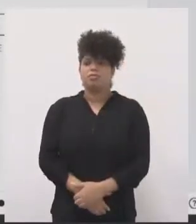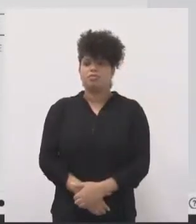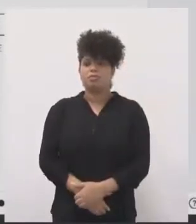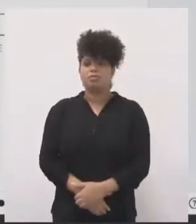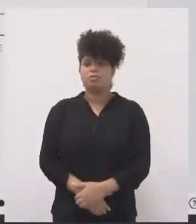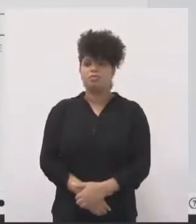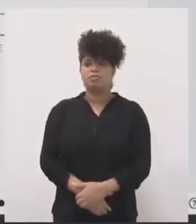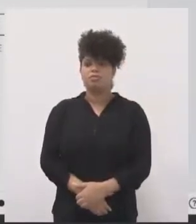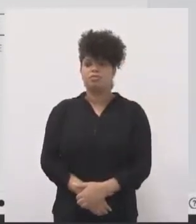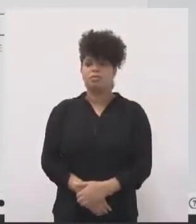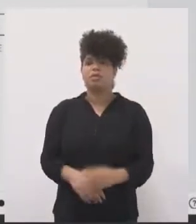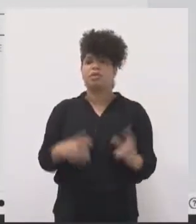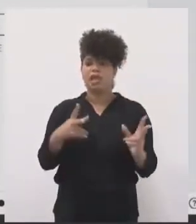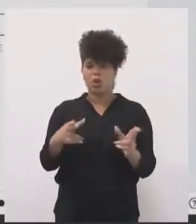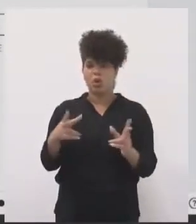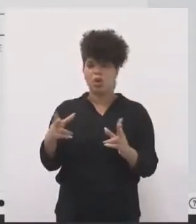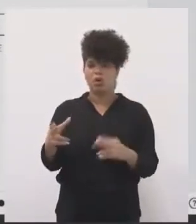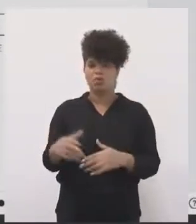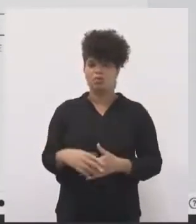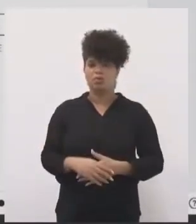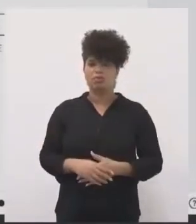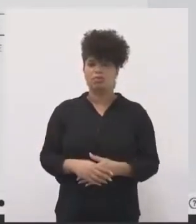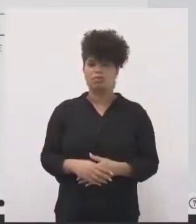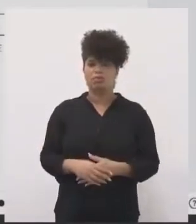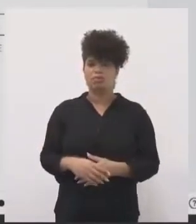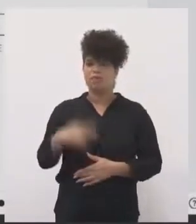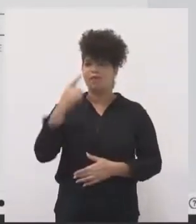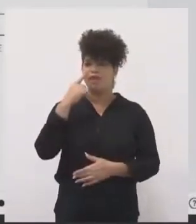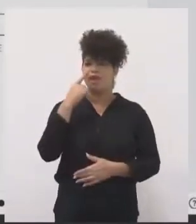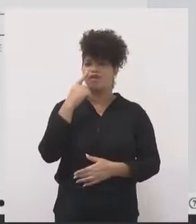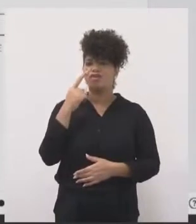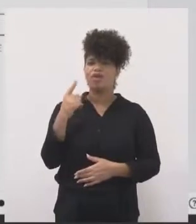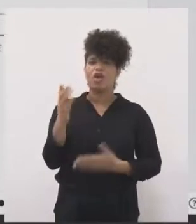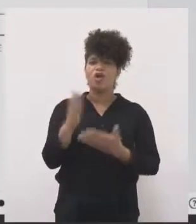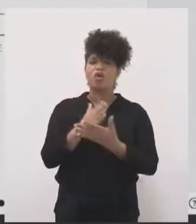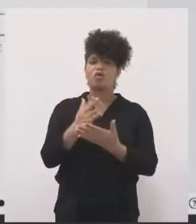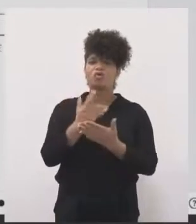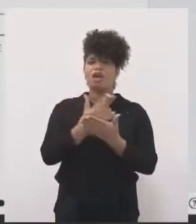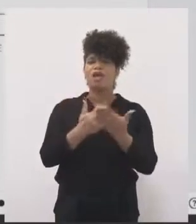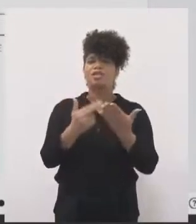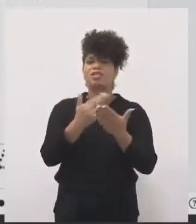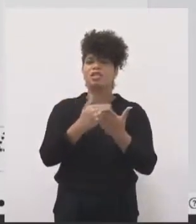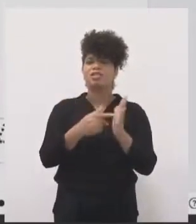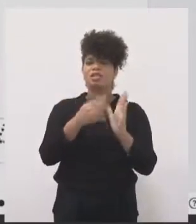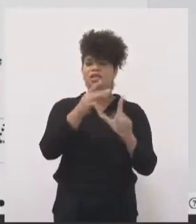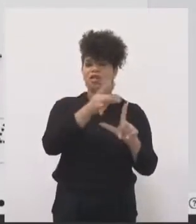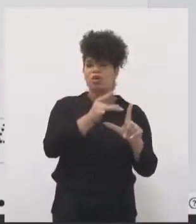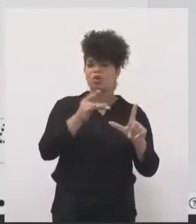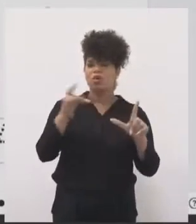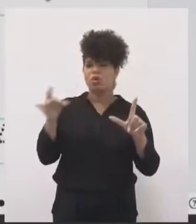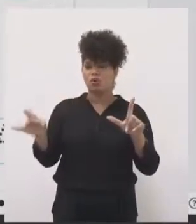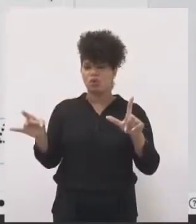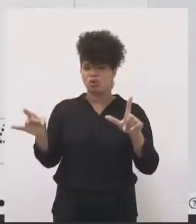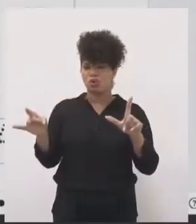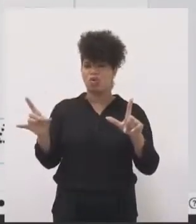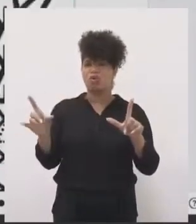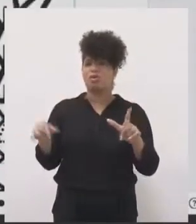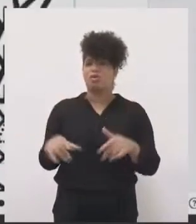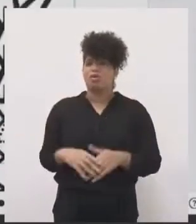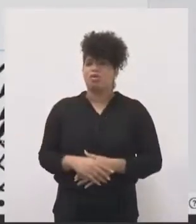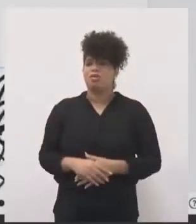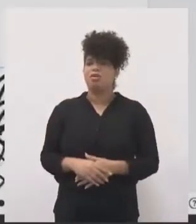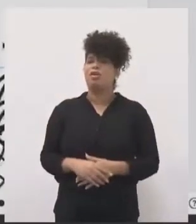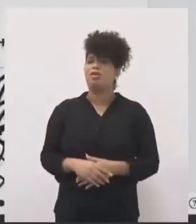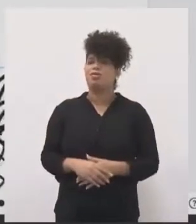procurar abacaxi. Tem alguns desenhos que eles já são em preto e branco, que facilita,